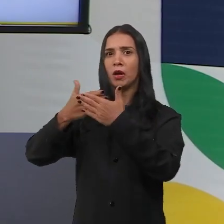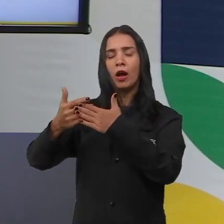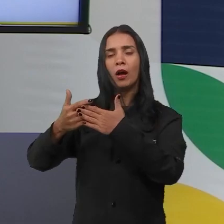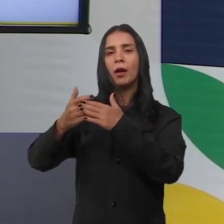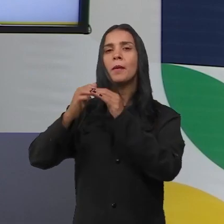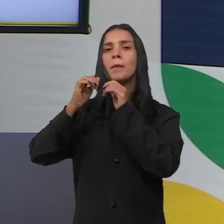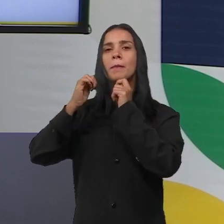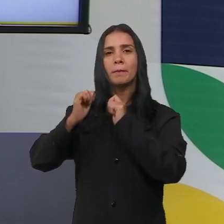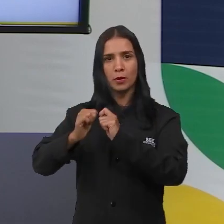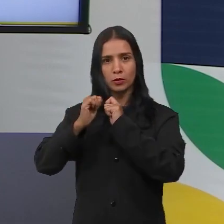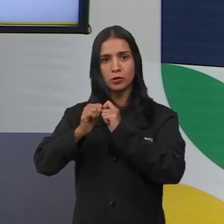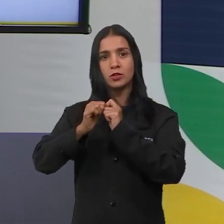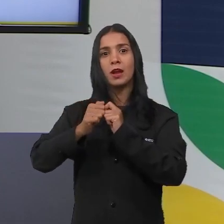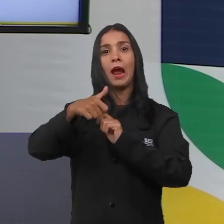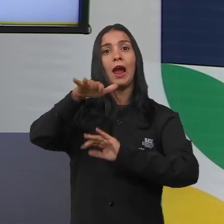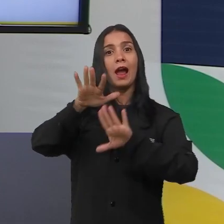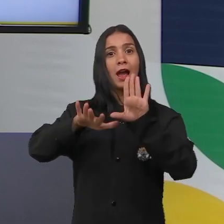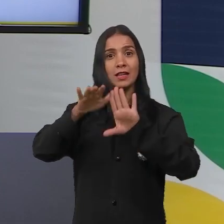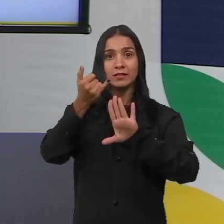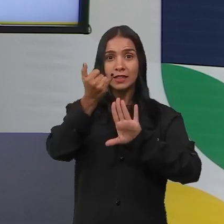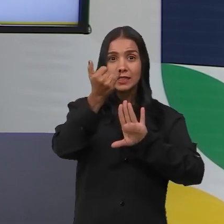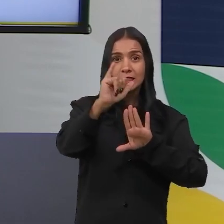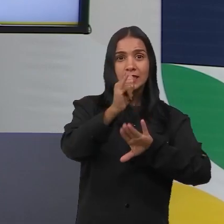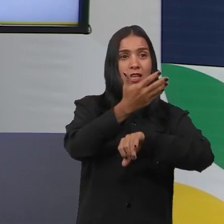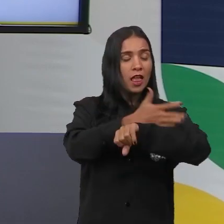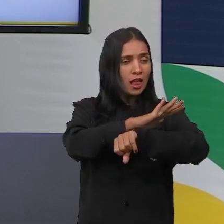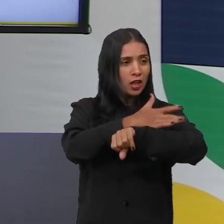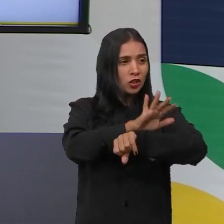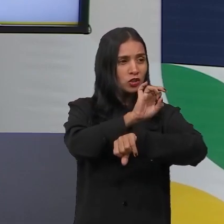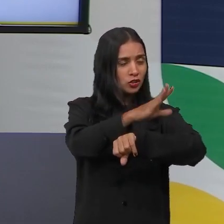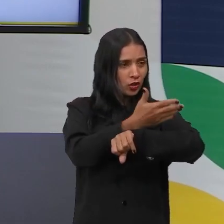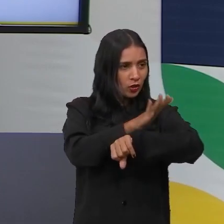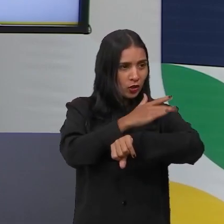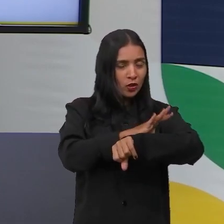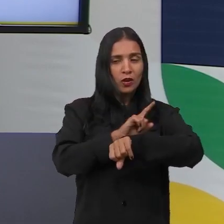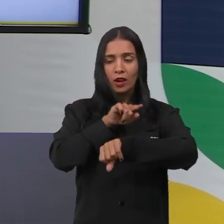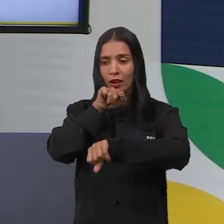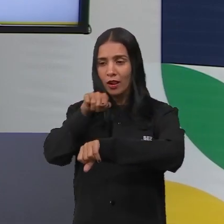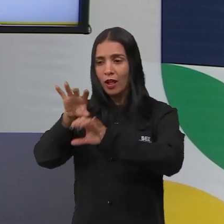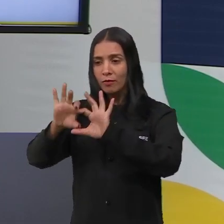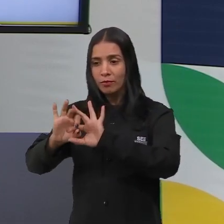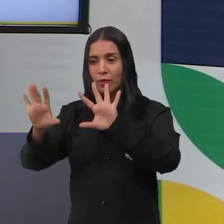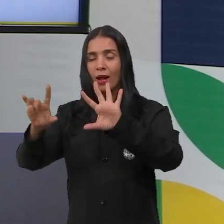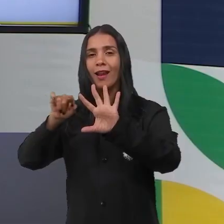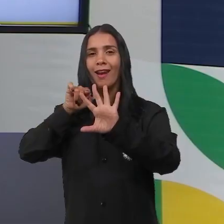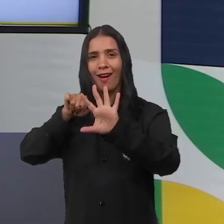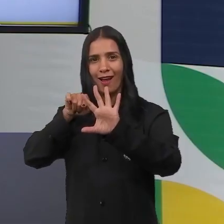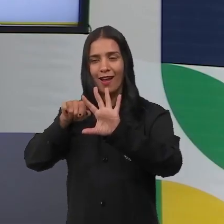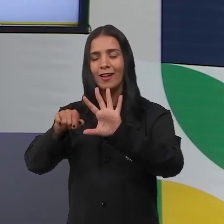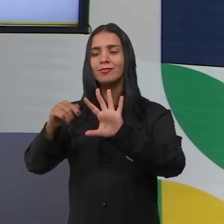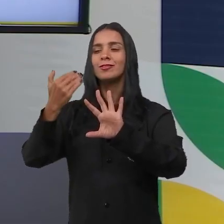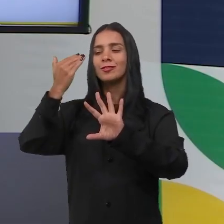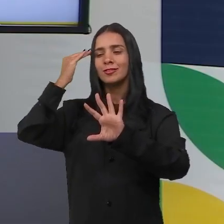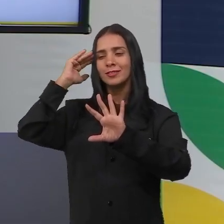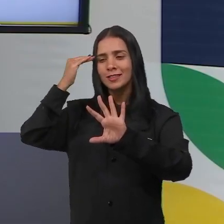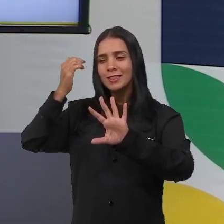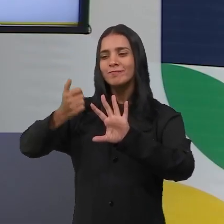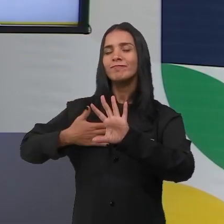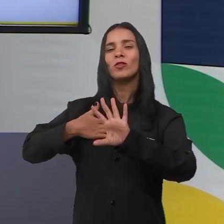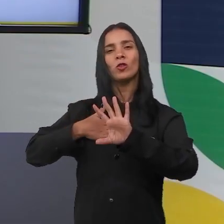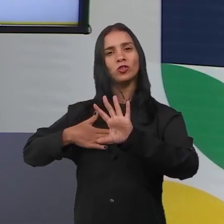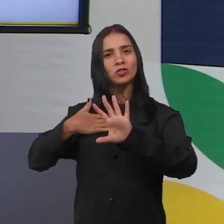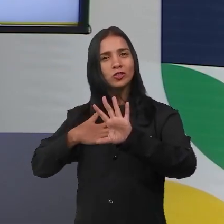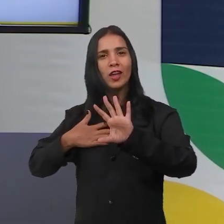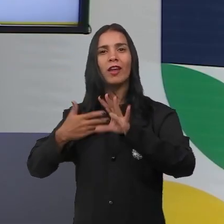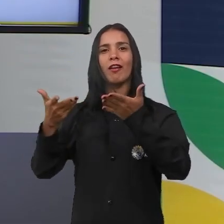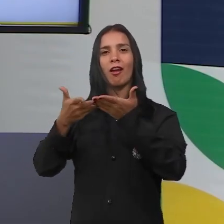improviso já vira parte da peça. Ou até esse momento ele permite que o ator faça